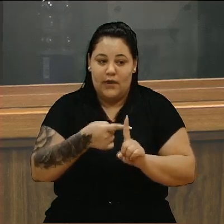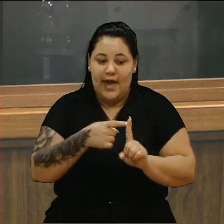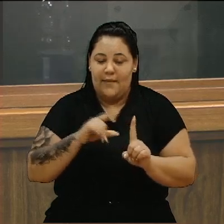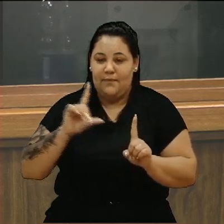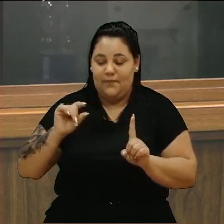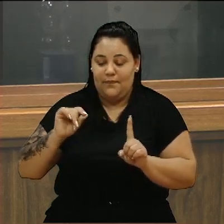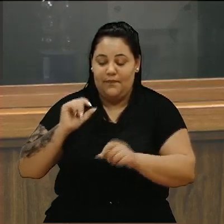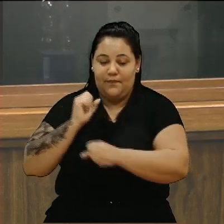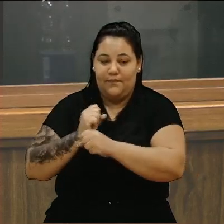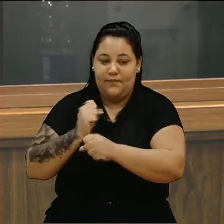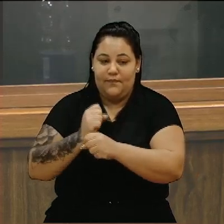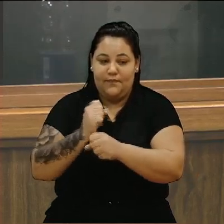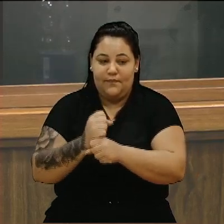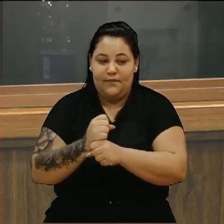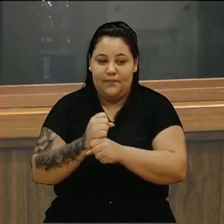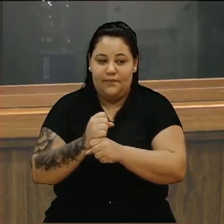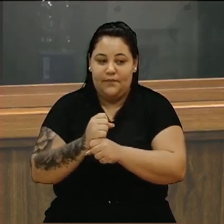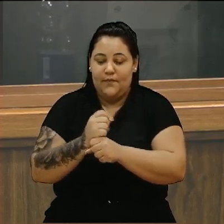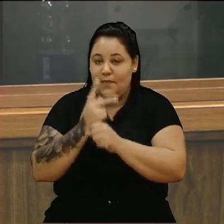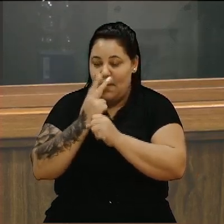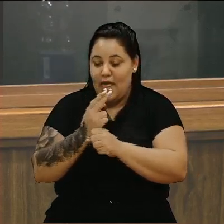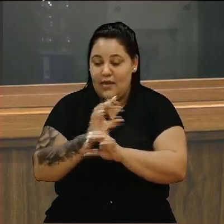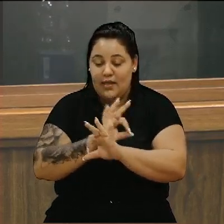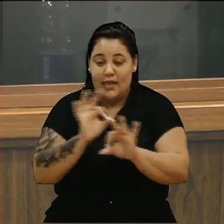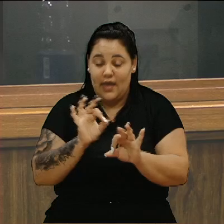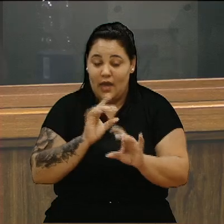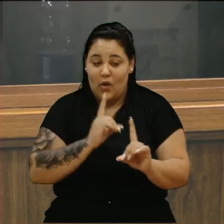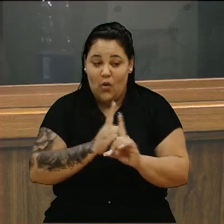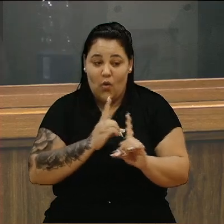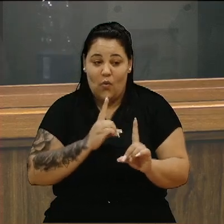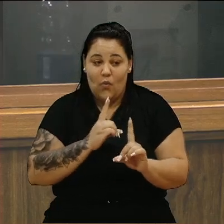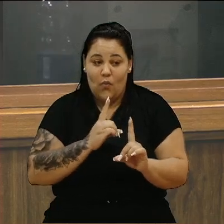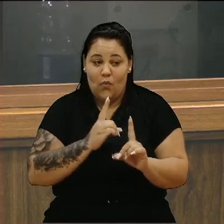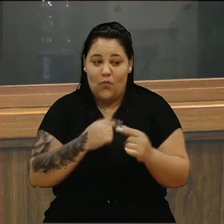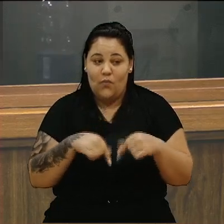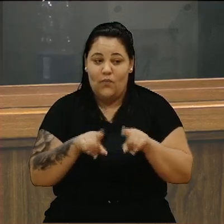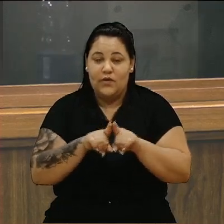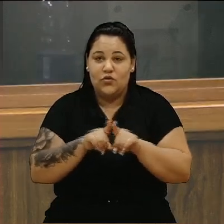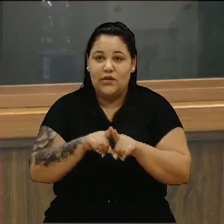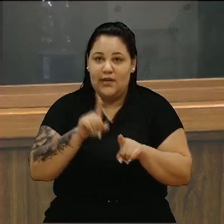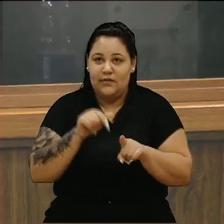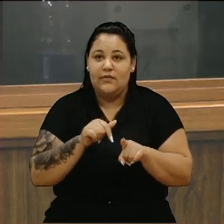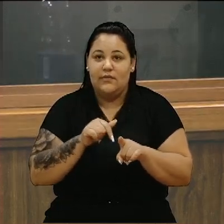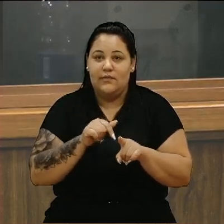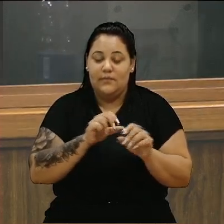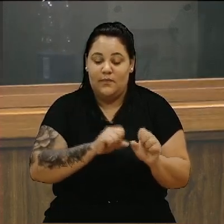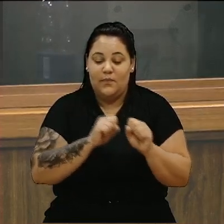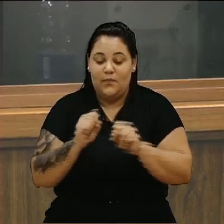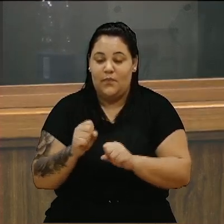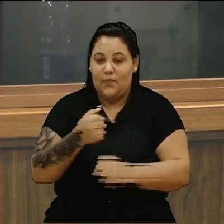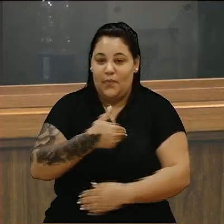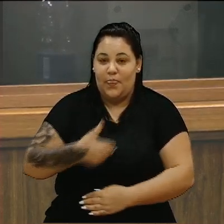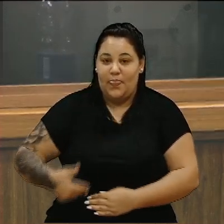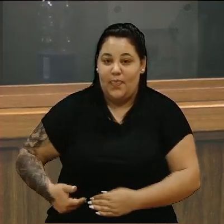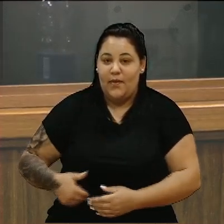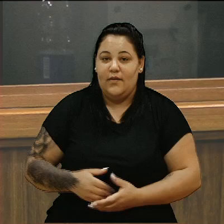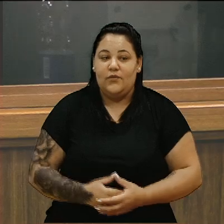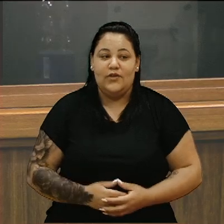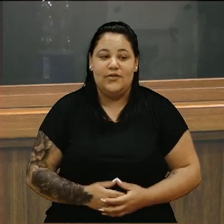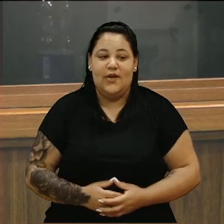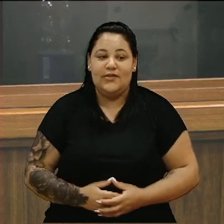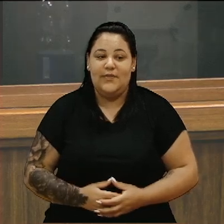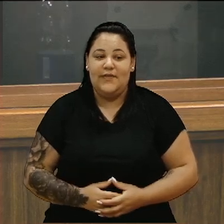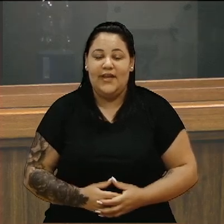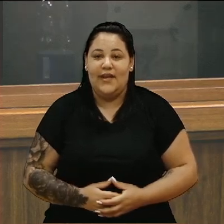tramitando, e parece que ninguém acha a solução para isso no poder público. Eu vou citar aqui o Parque